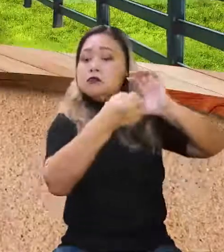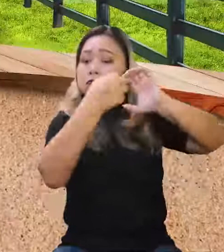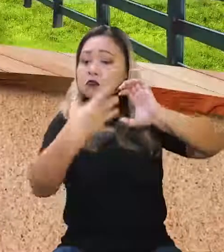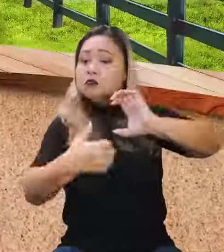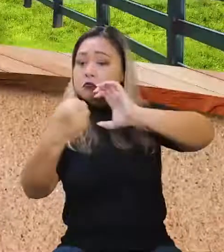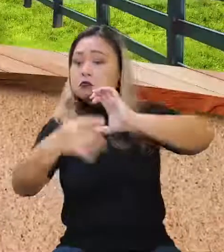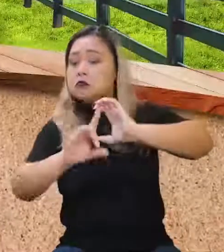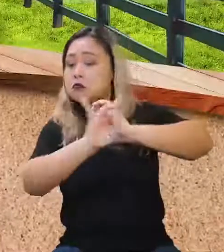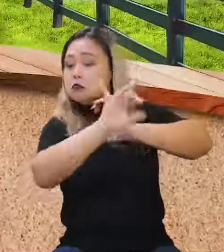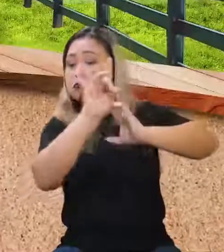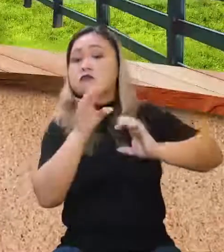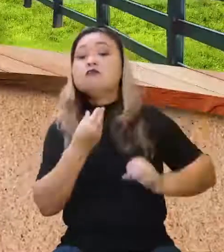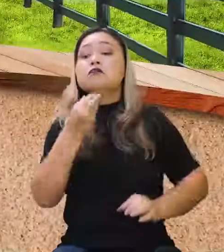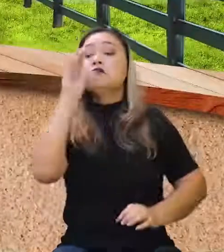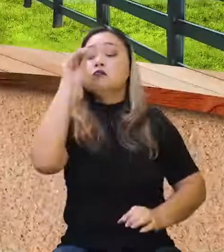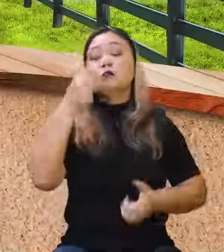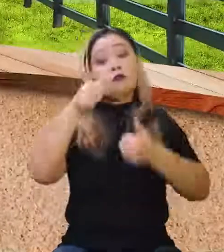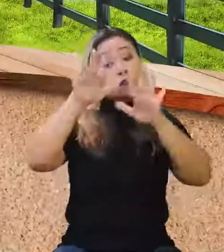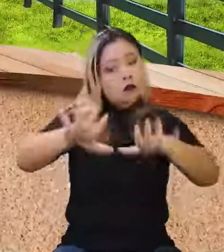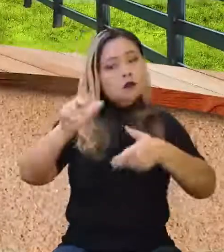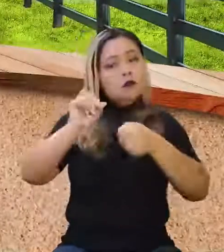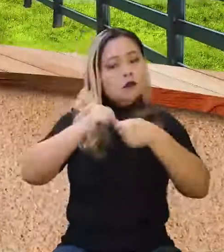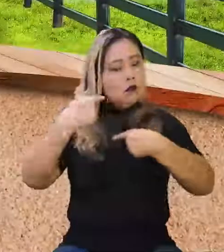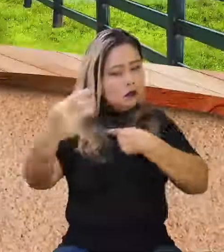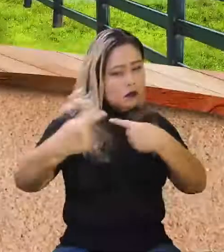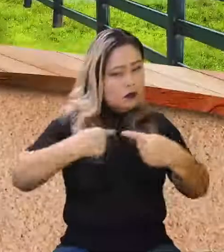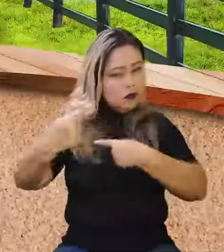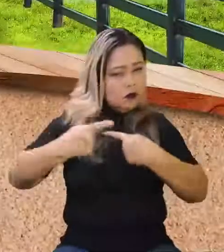tá bom? Então fiquem aí, daqui a pouco a gente volta para fazer esse